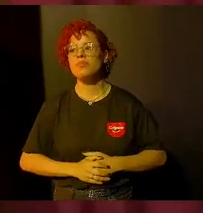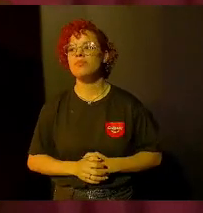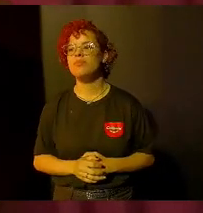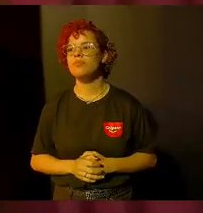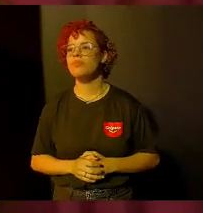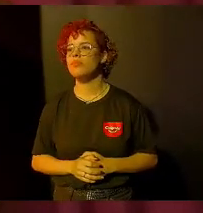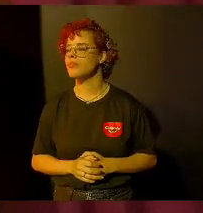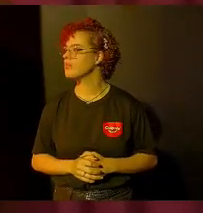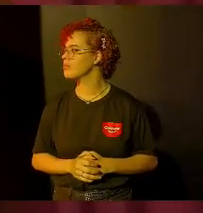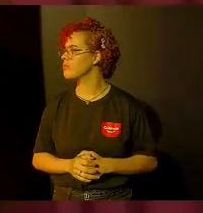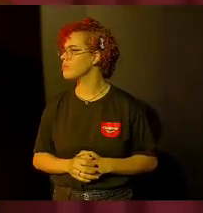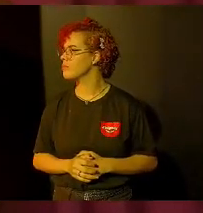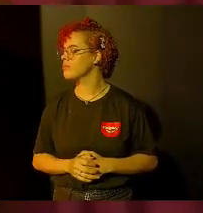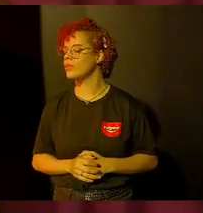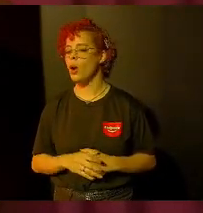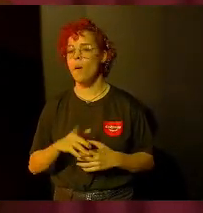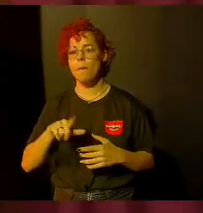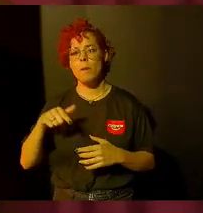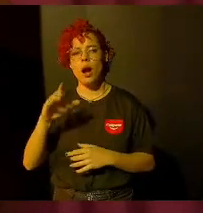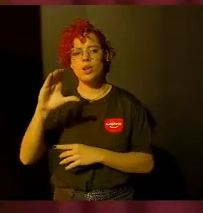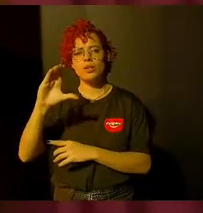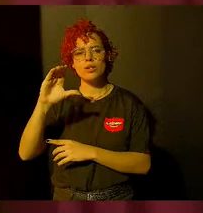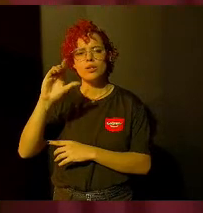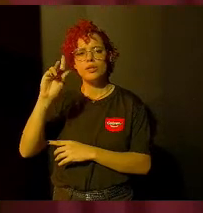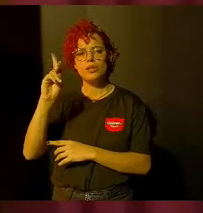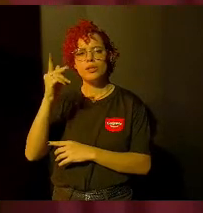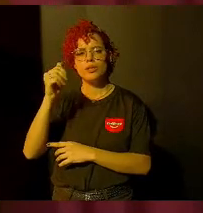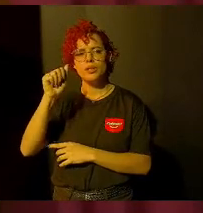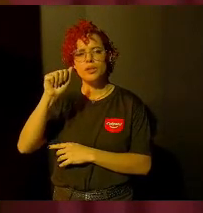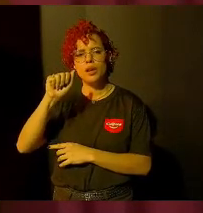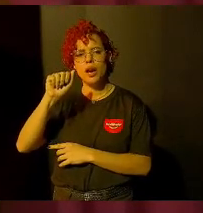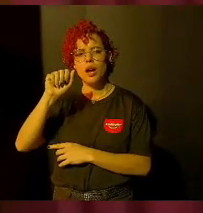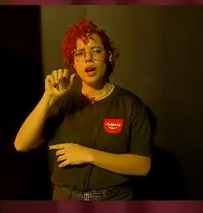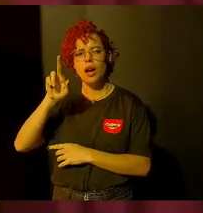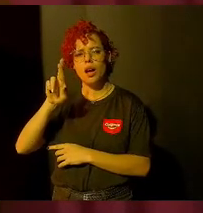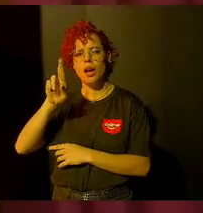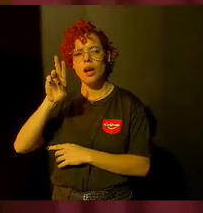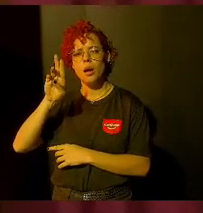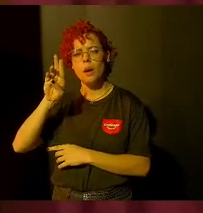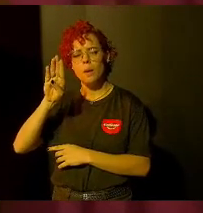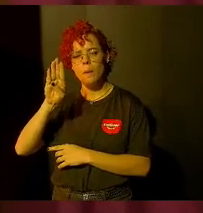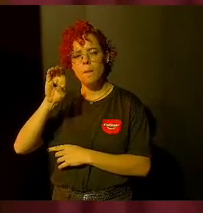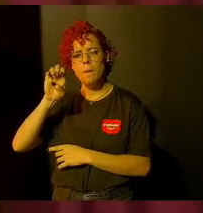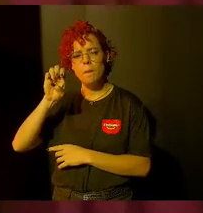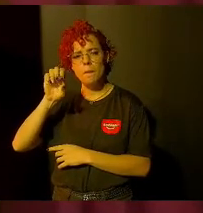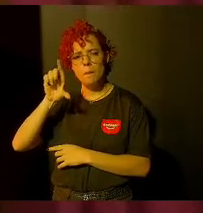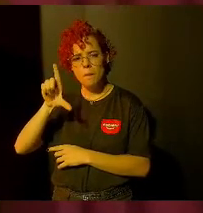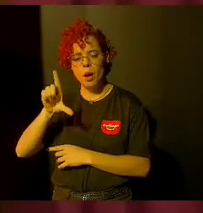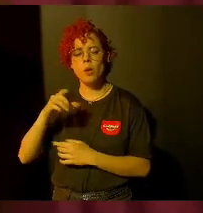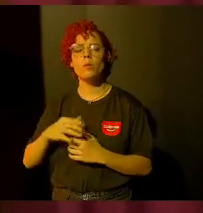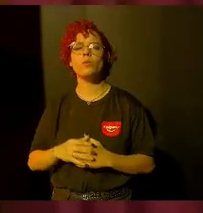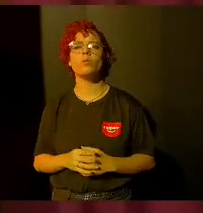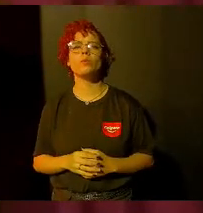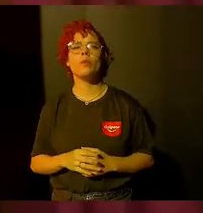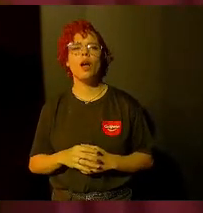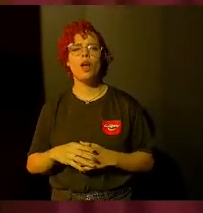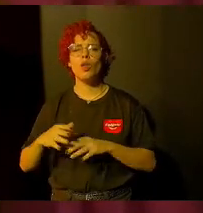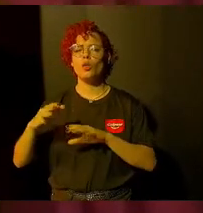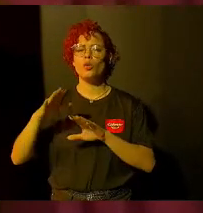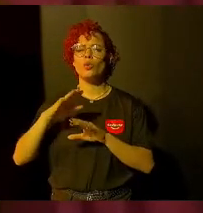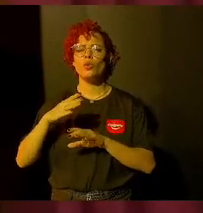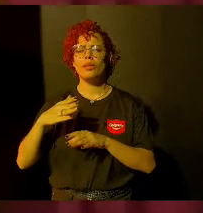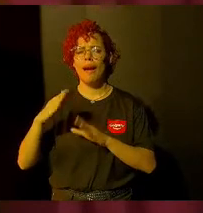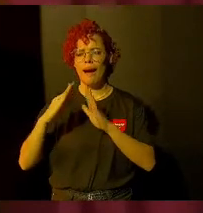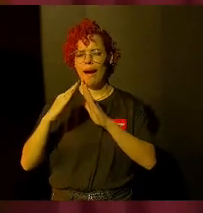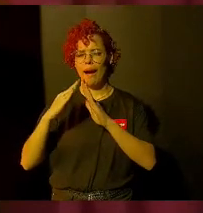o Jardel o chapéu ele ele encontra no quartinho dos Fundos da casa dele é uma caixa